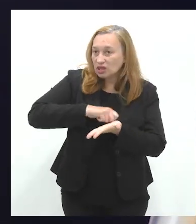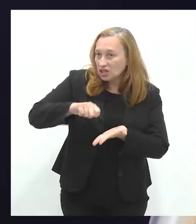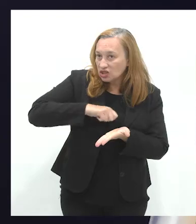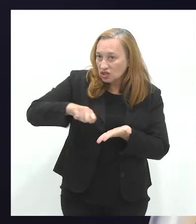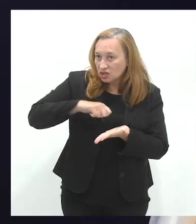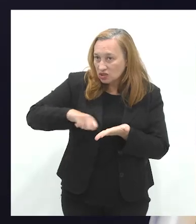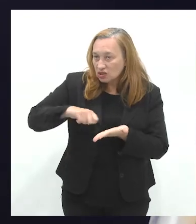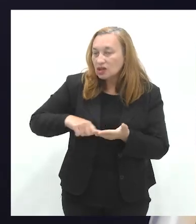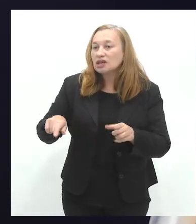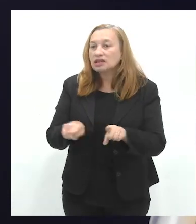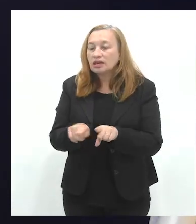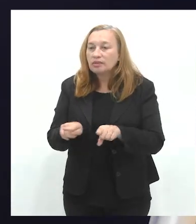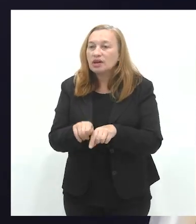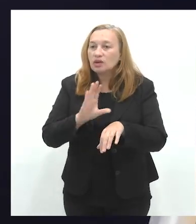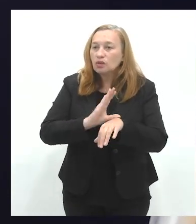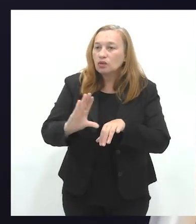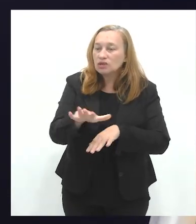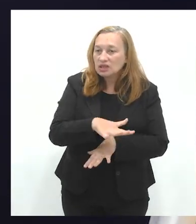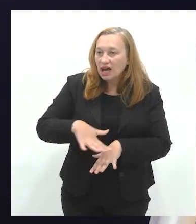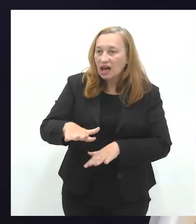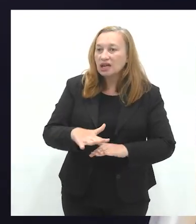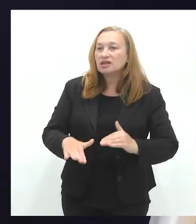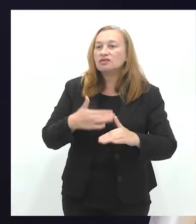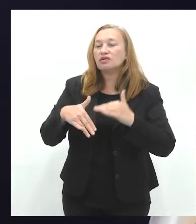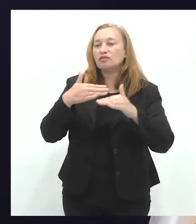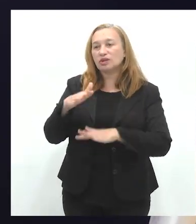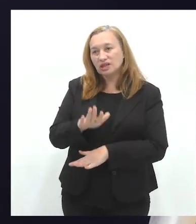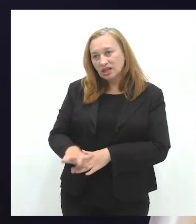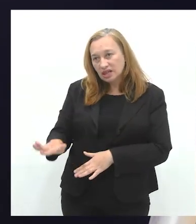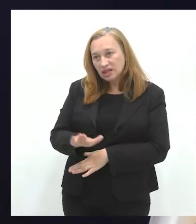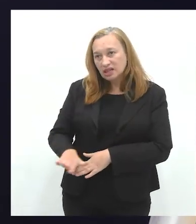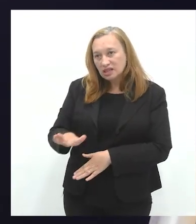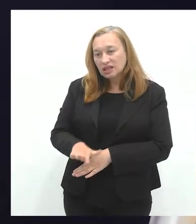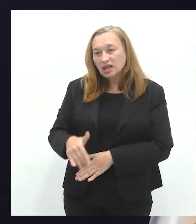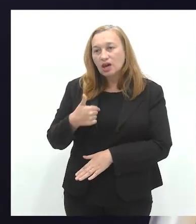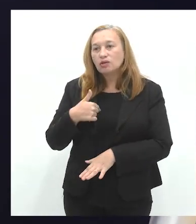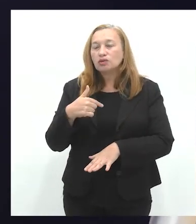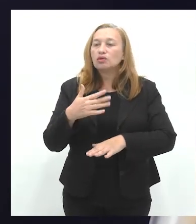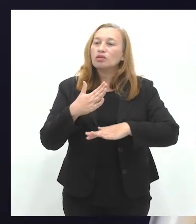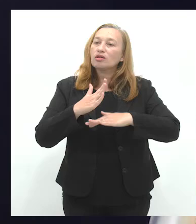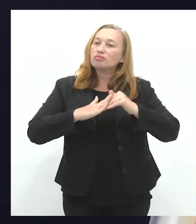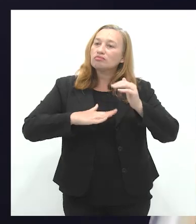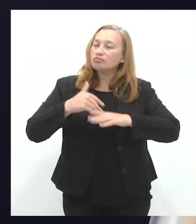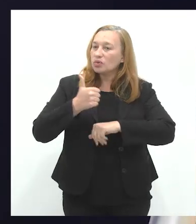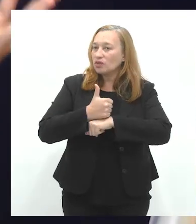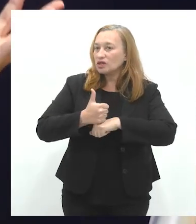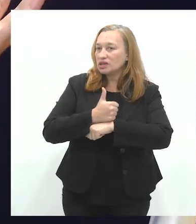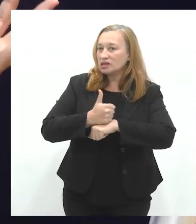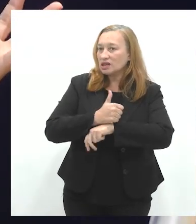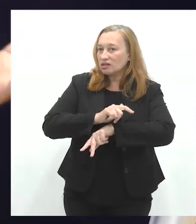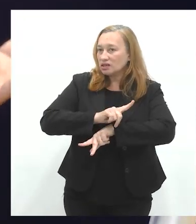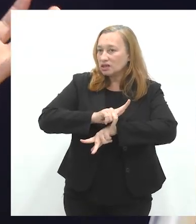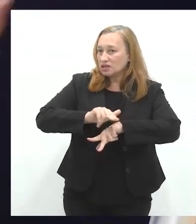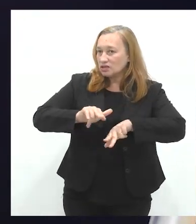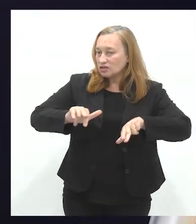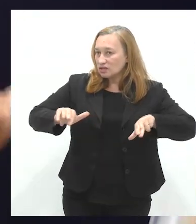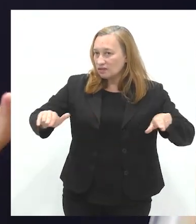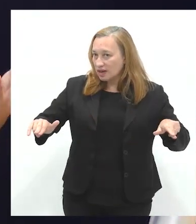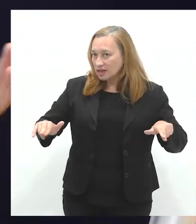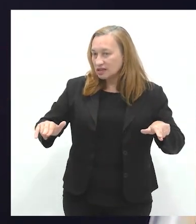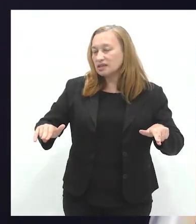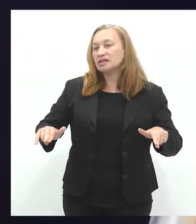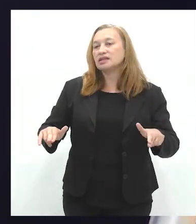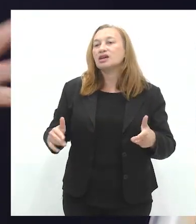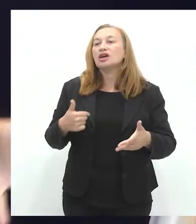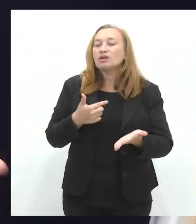escrita. Fiz muitos cursos também na área do desenvolvimento infantil. Então, eu sou uma profissional muito dinâmica, muito